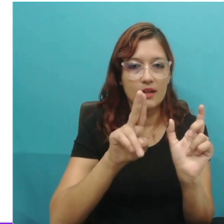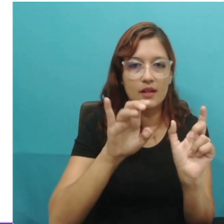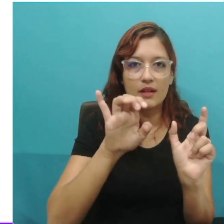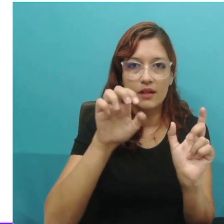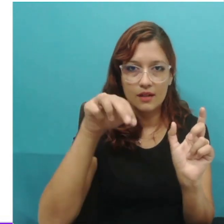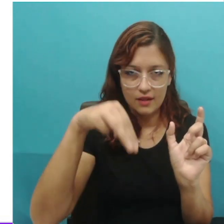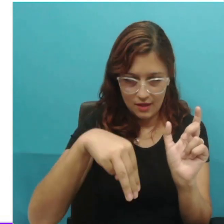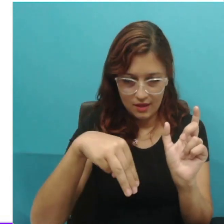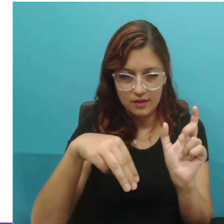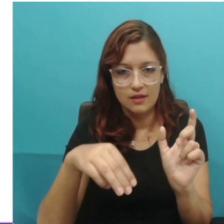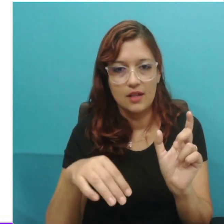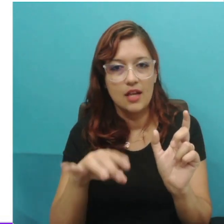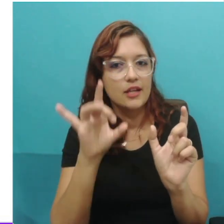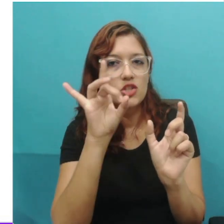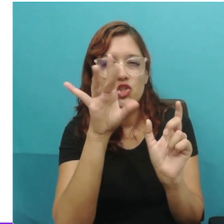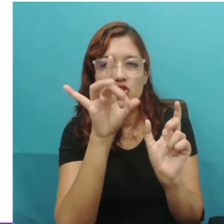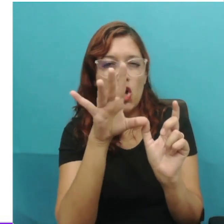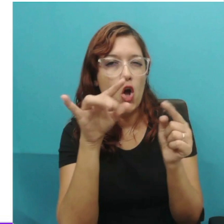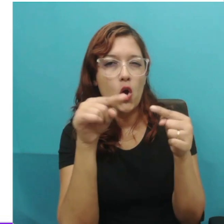Mas a palavra quem